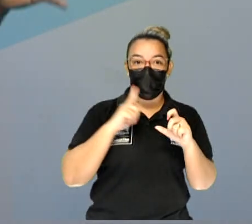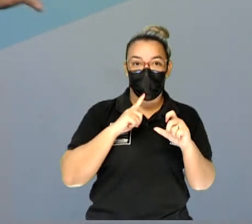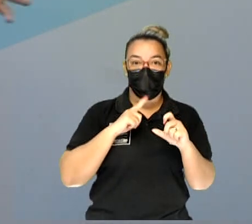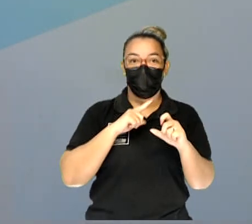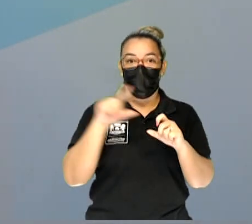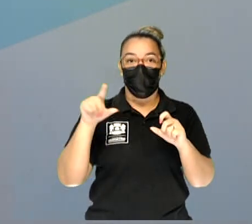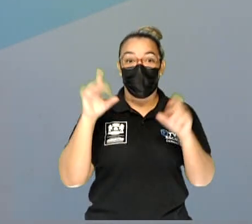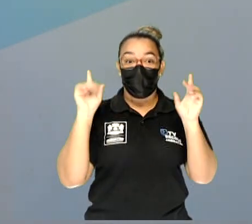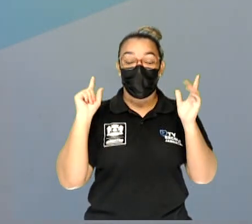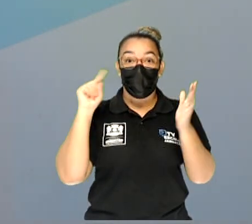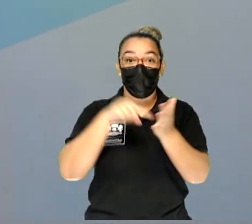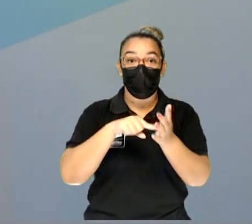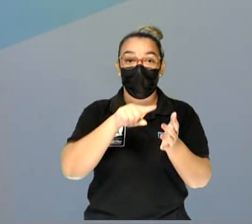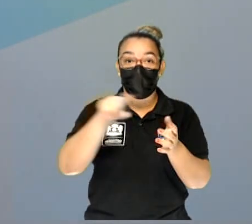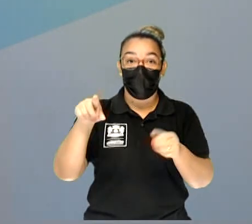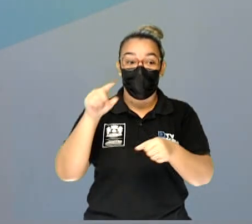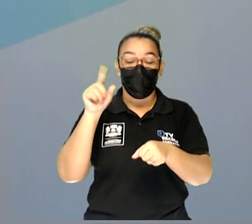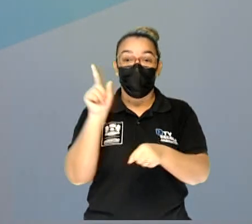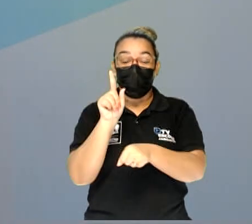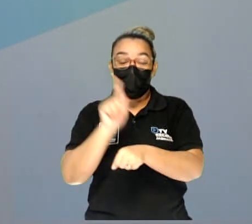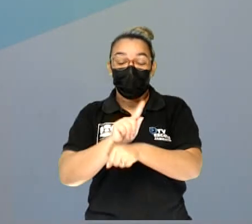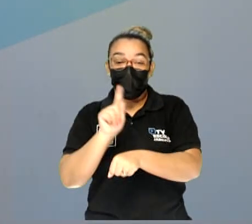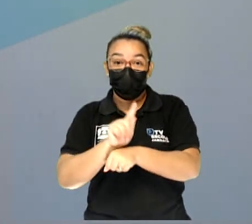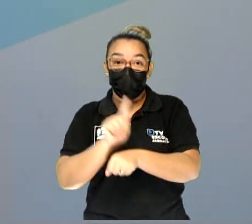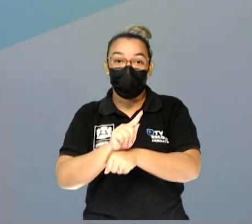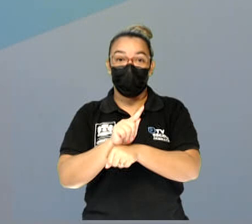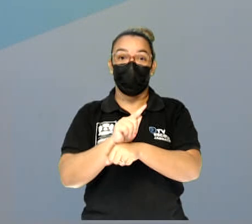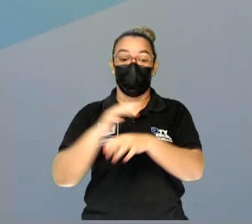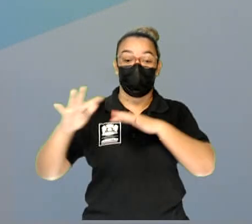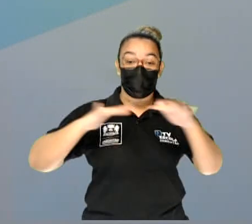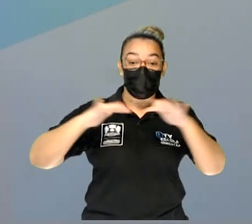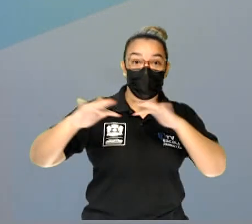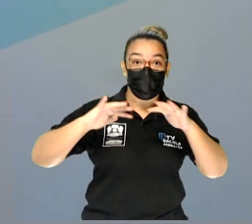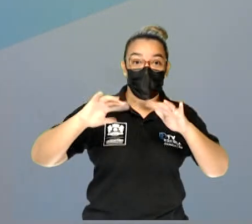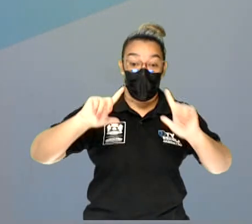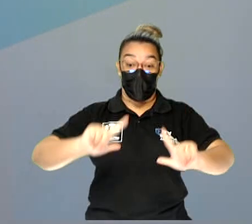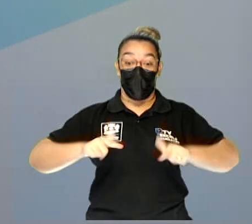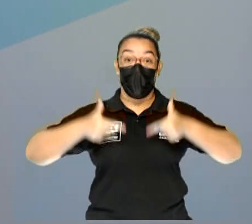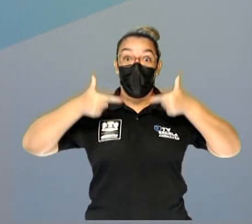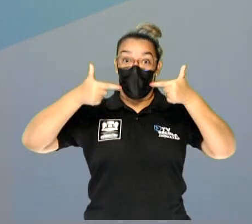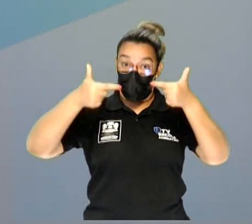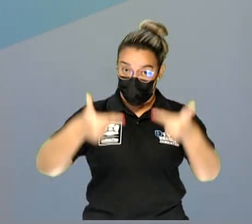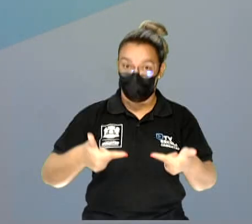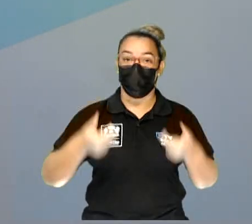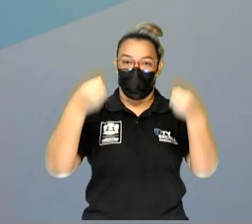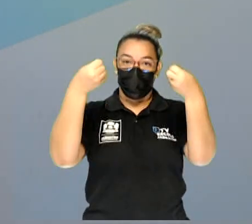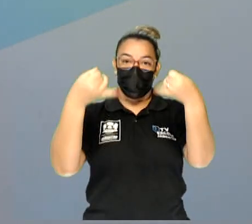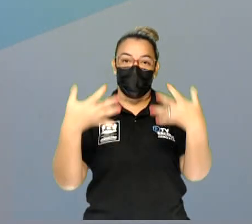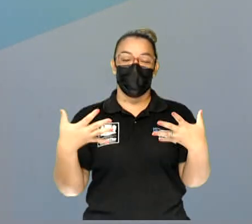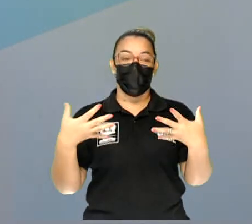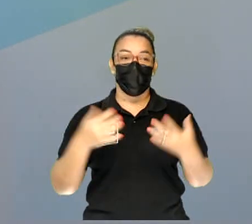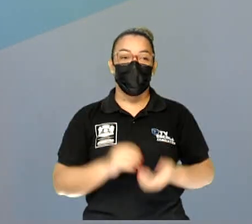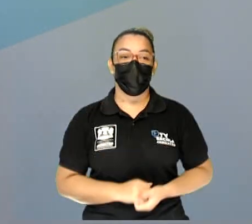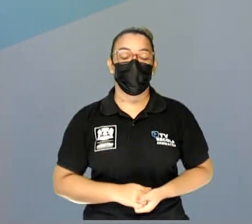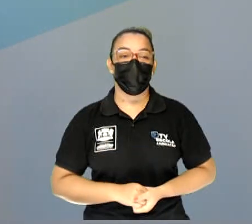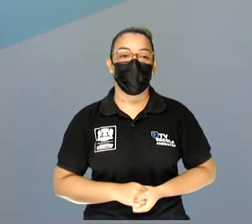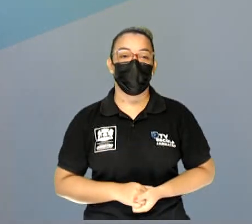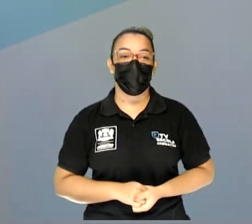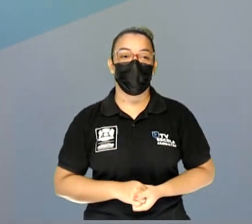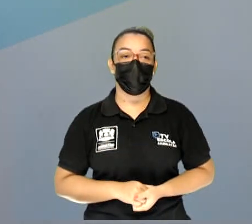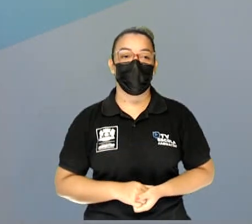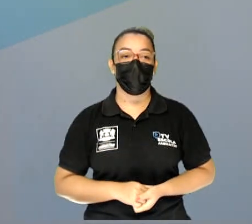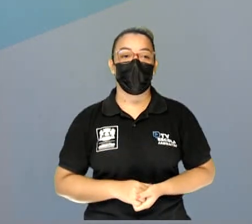das respectivas forças que se mobilizaram para participar dessa batalha que a gente vai comentar agora. Bom,